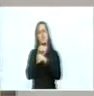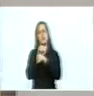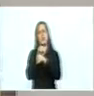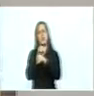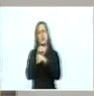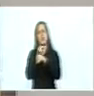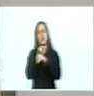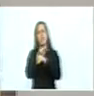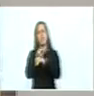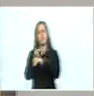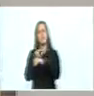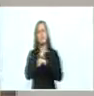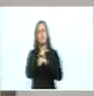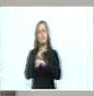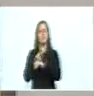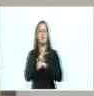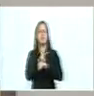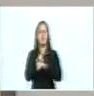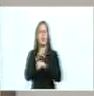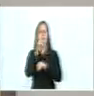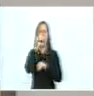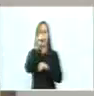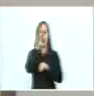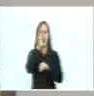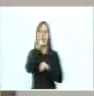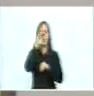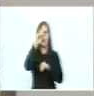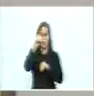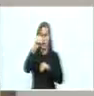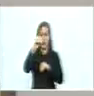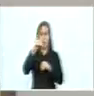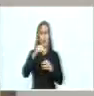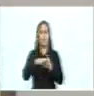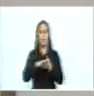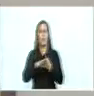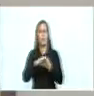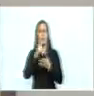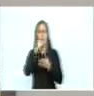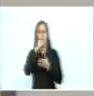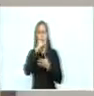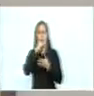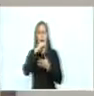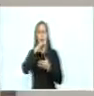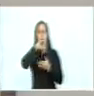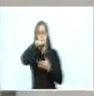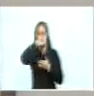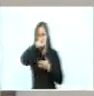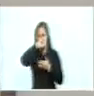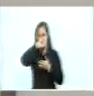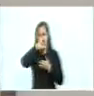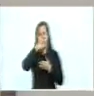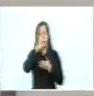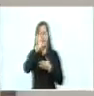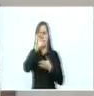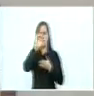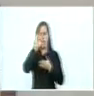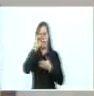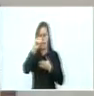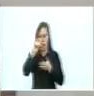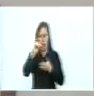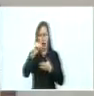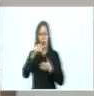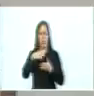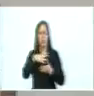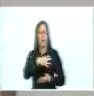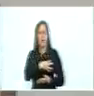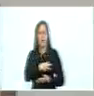de vigilância de óbito materno, fetal e infantil. Muito interessante, viu, doutor Sérgio? Estive lá a